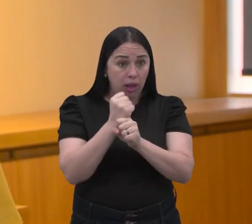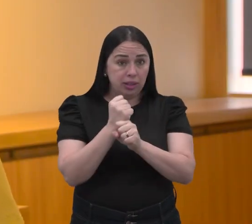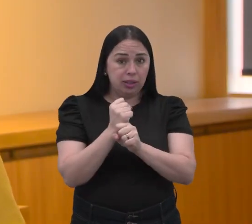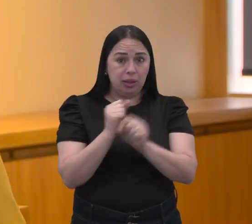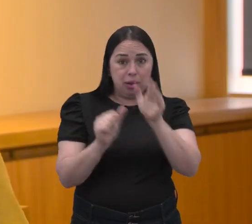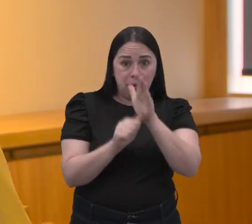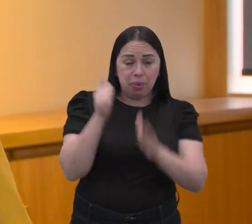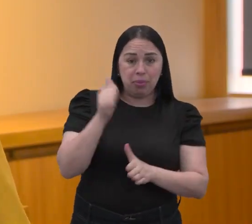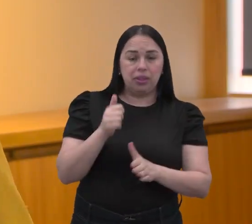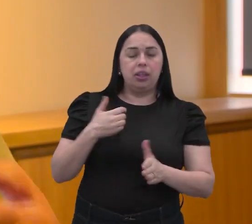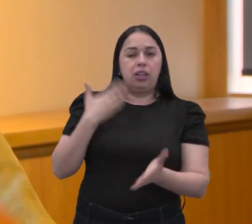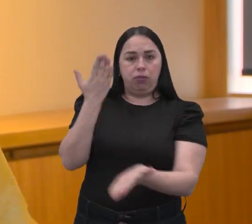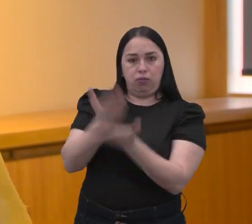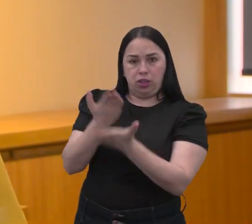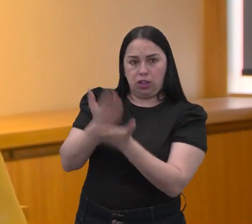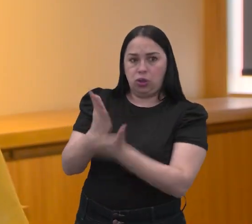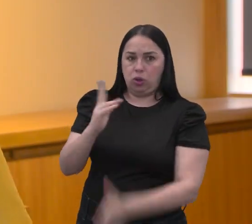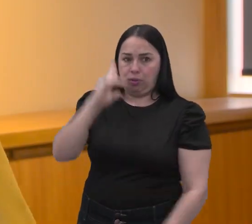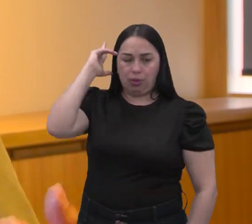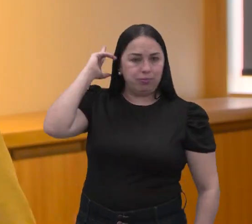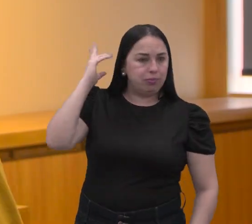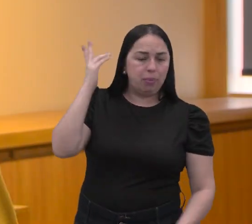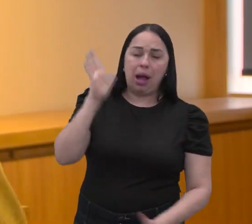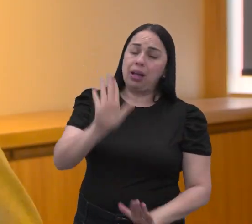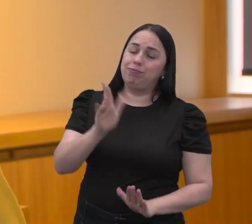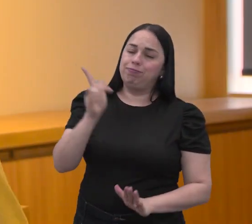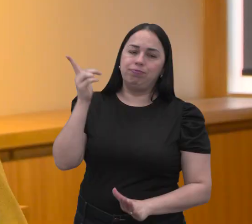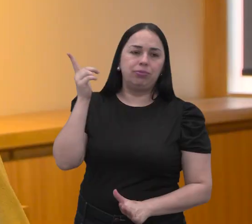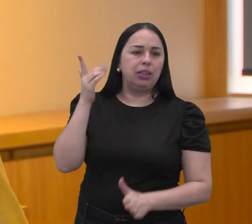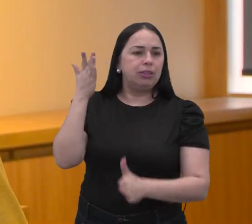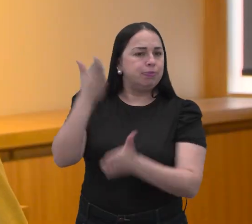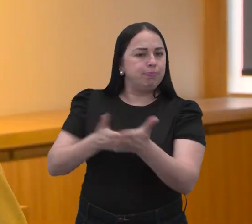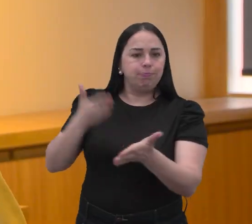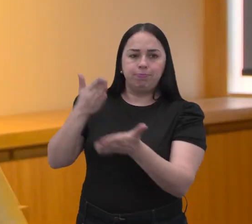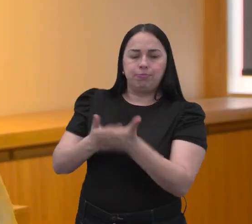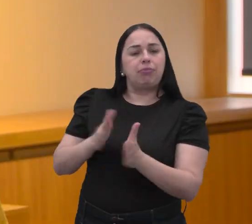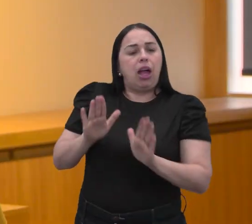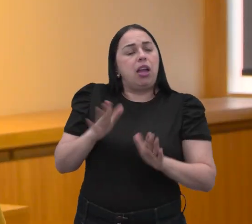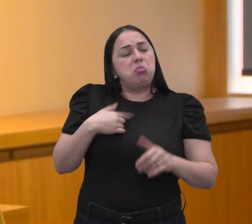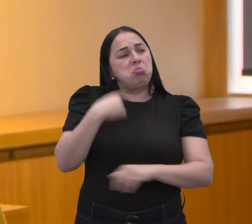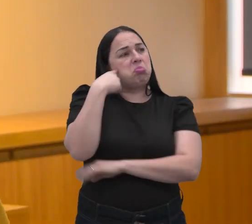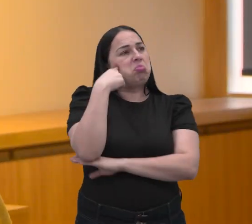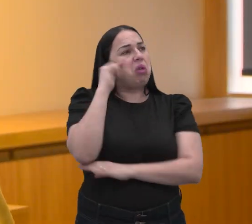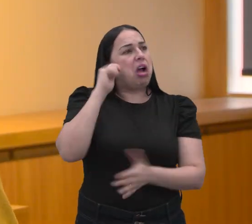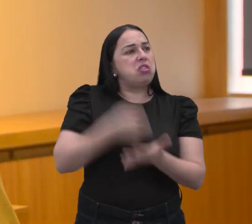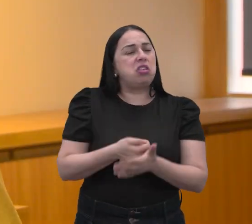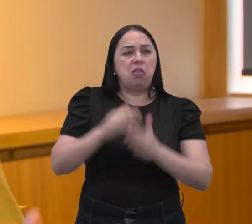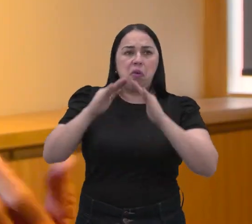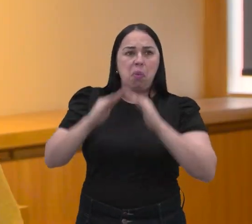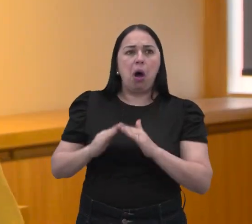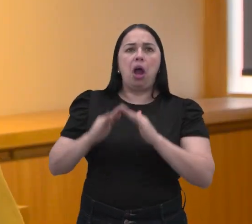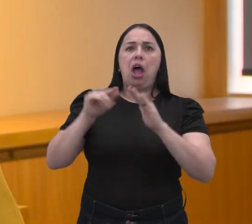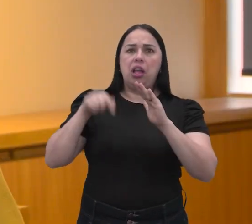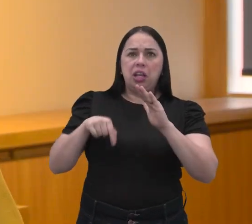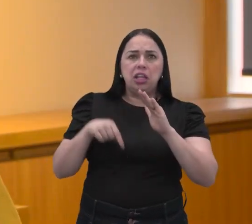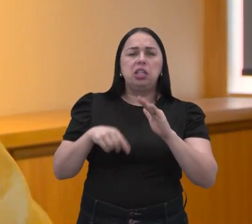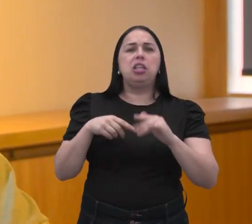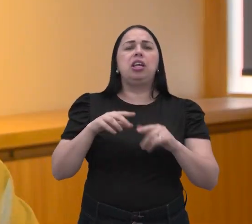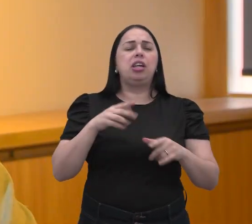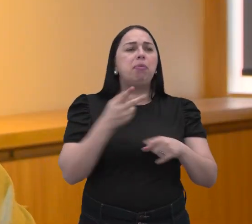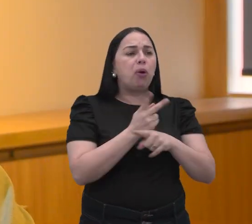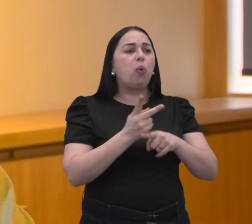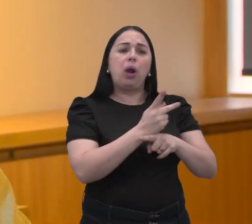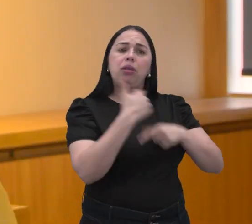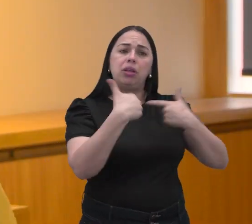que eu vim para cá, fiz vestibular, não consegui passar, falei, bom, eu vou ficar por aqui mesmo. Fui procurar emprego